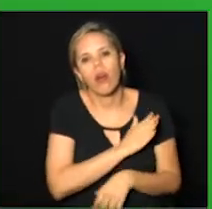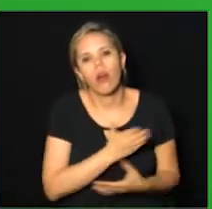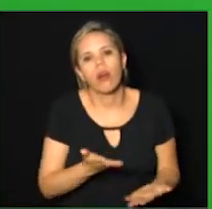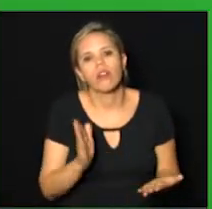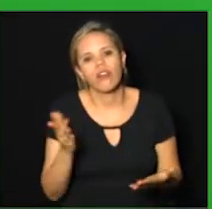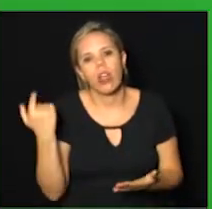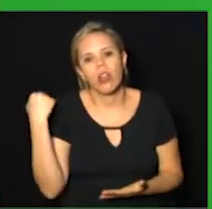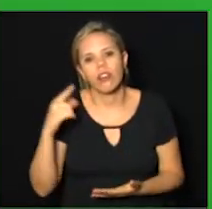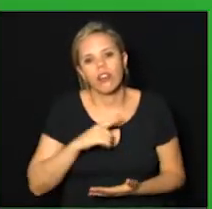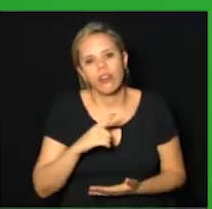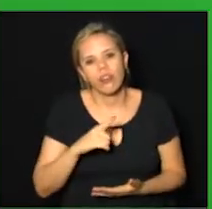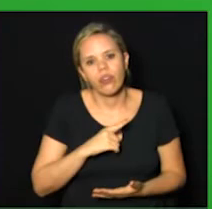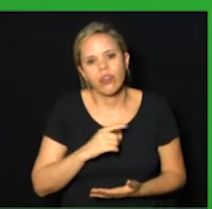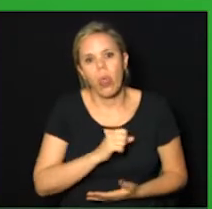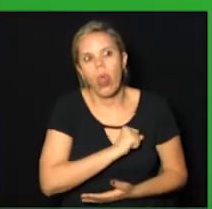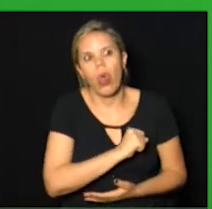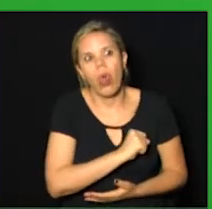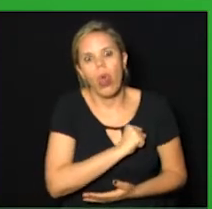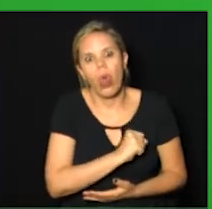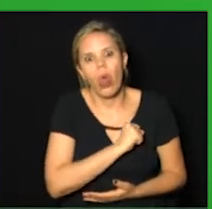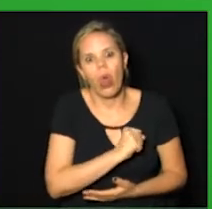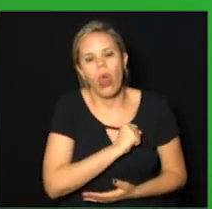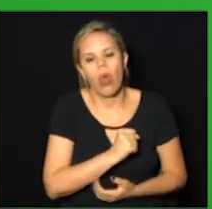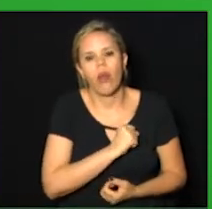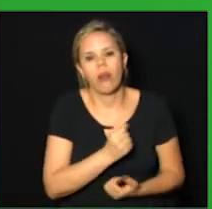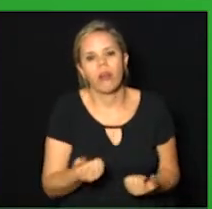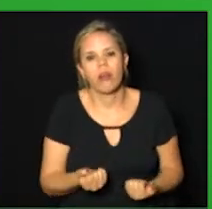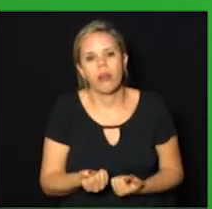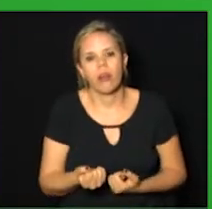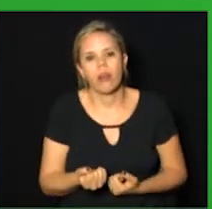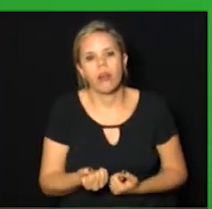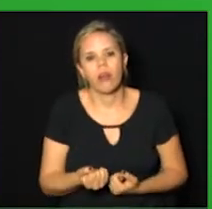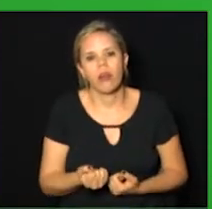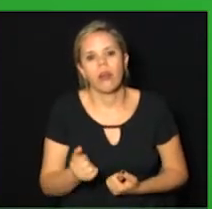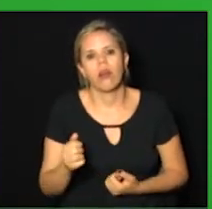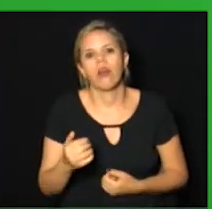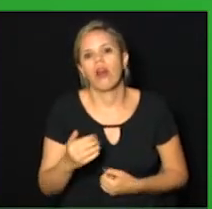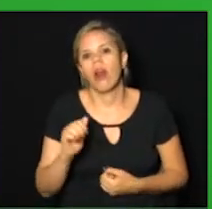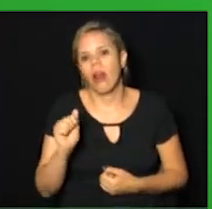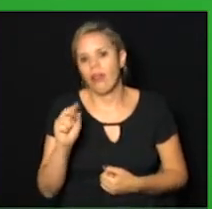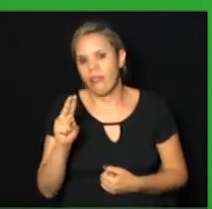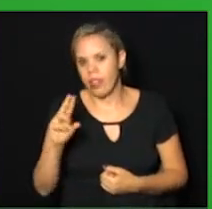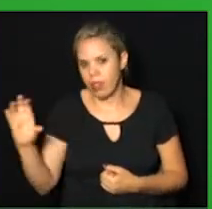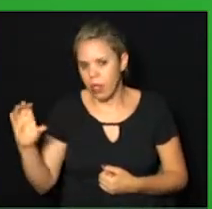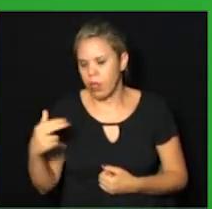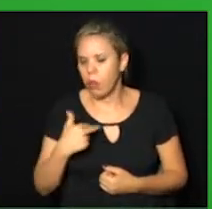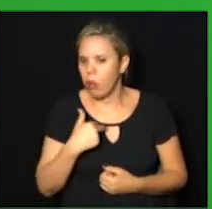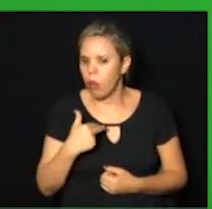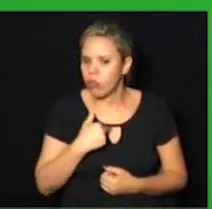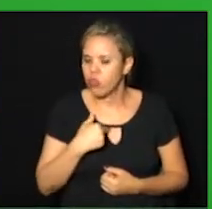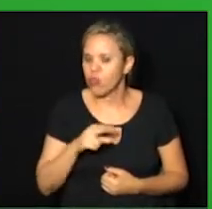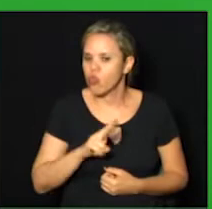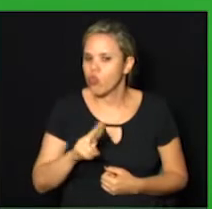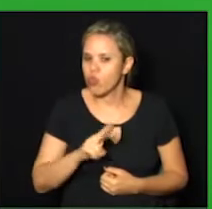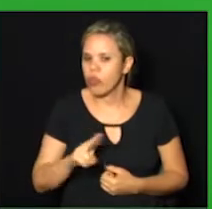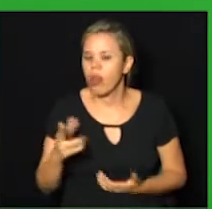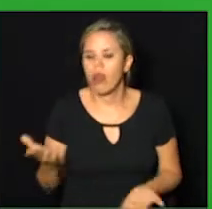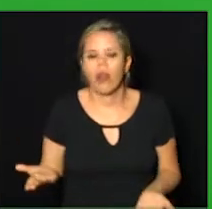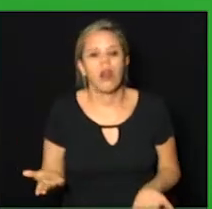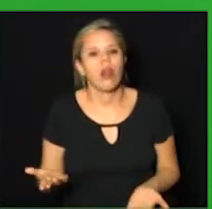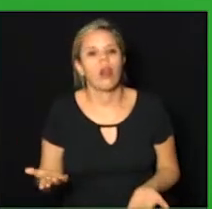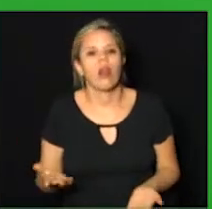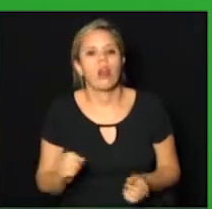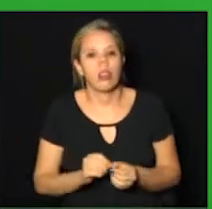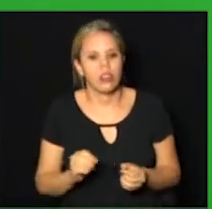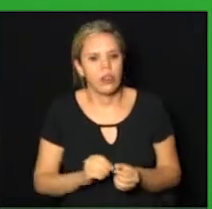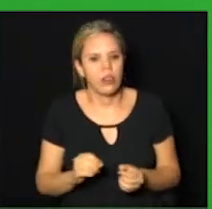que já tiveram infarto ou derrame, AVC, não podem usar hormônio. Então, a gente faz